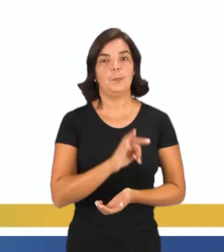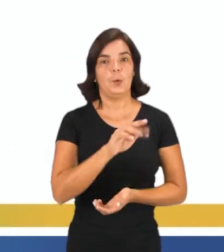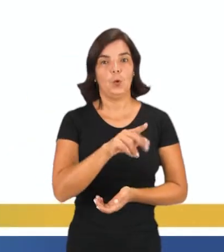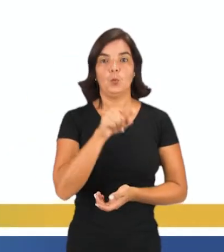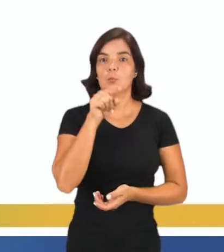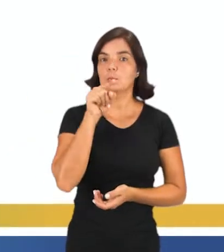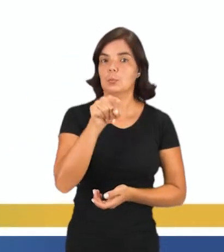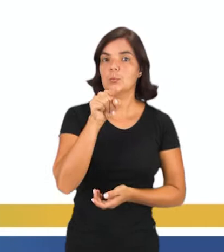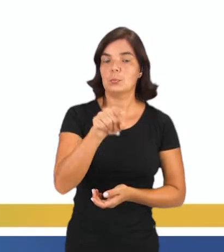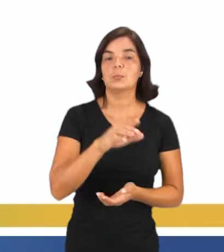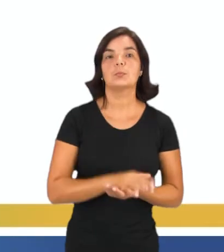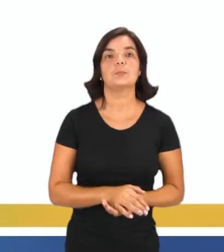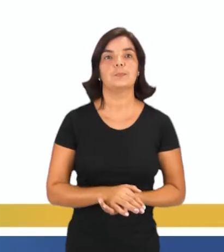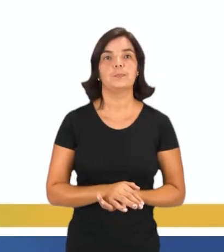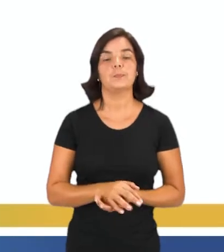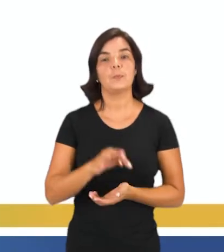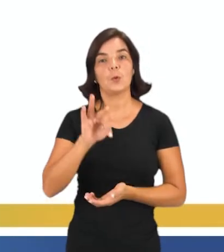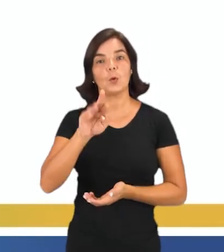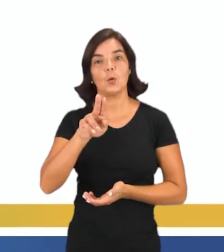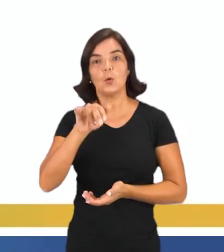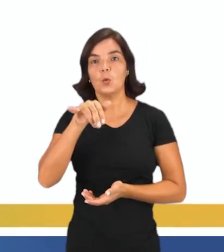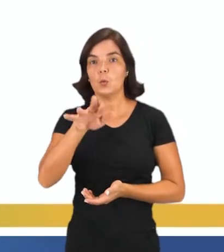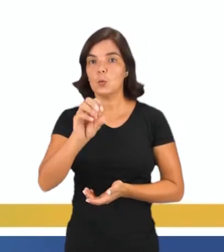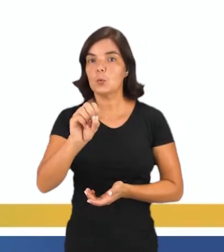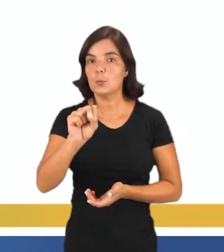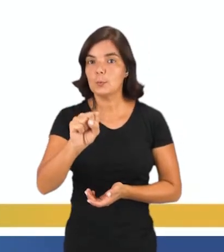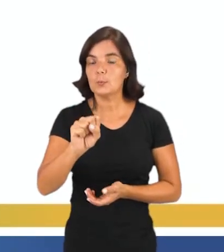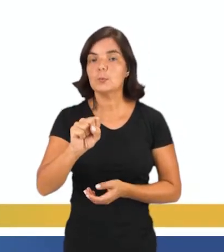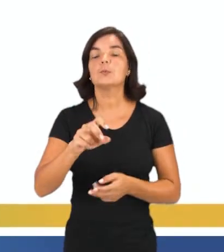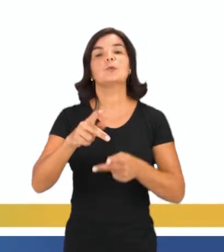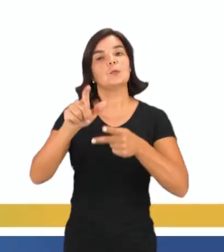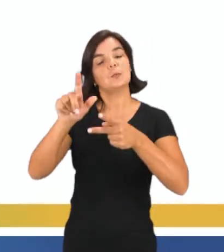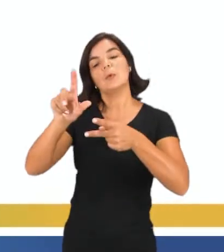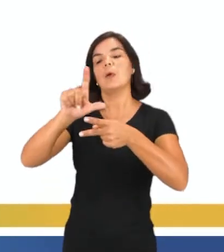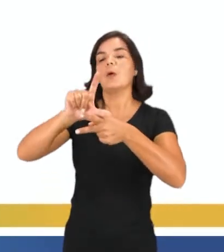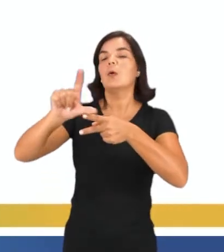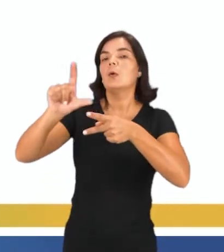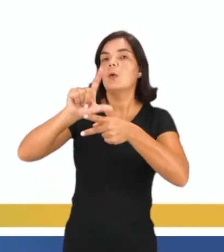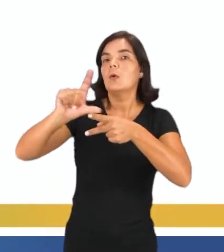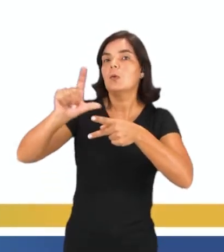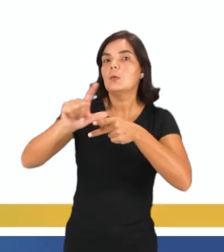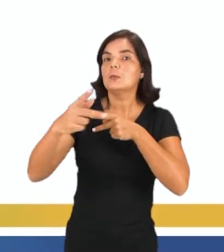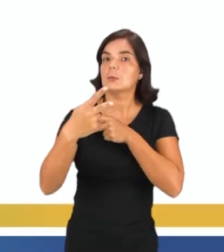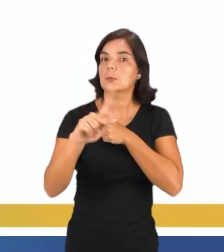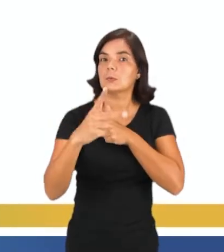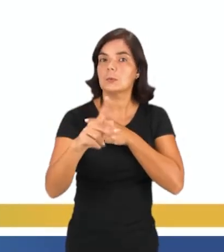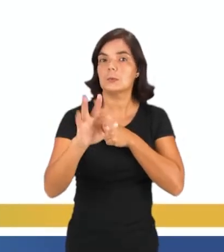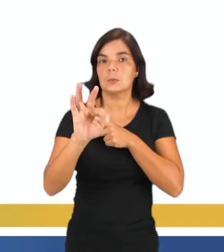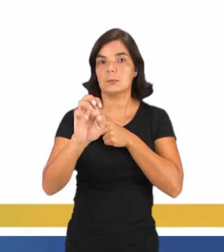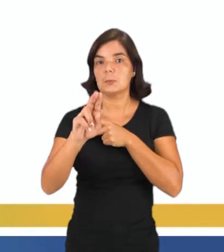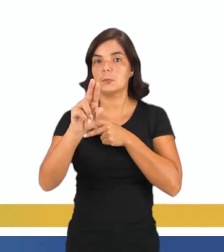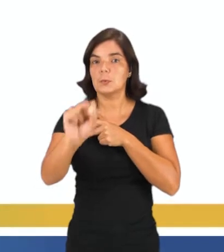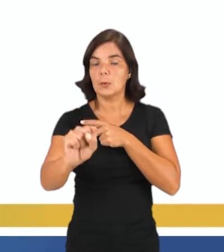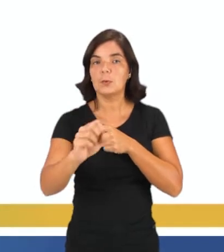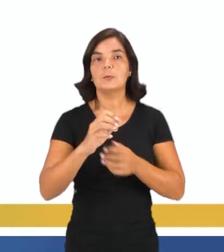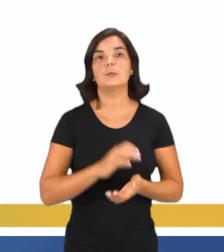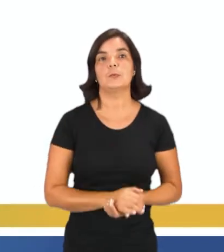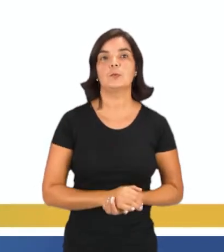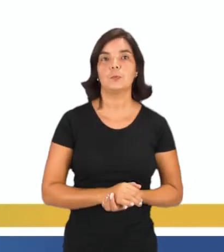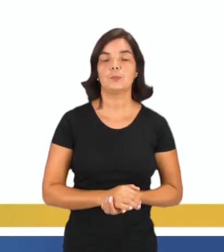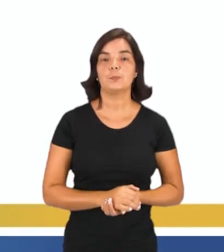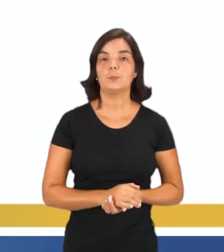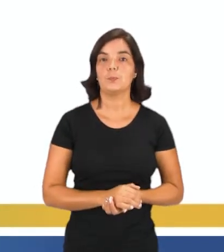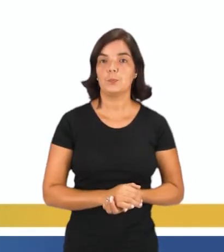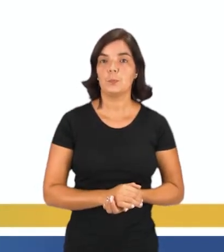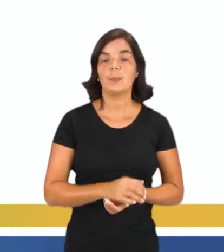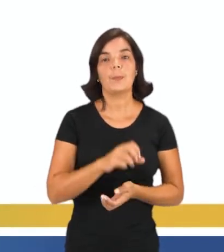tu, no singular, e tuyos para plural, que seriam os teus, né? Tenho suyo no singular